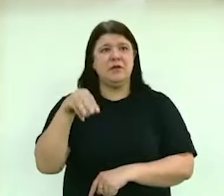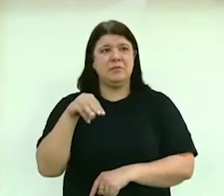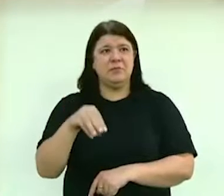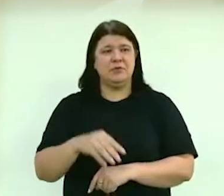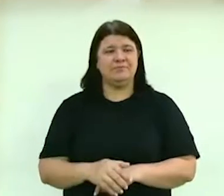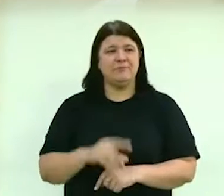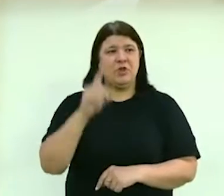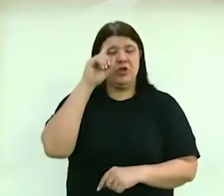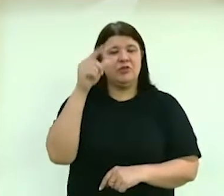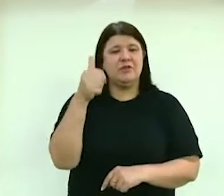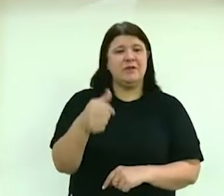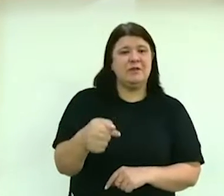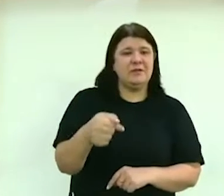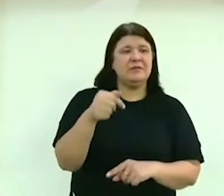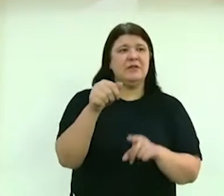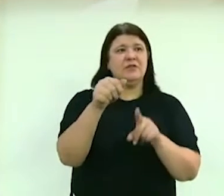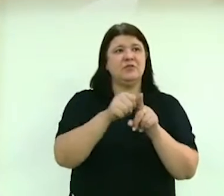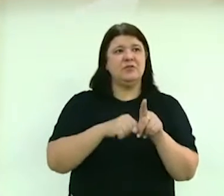março, percorrendo